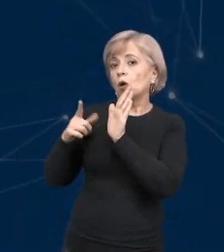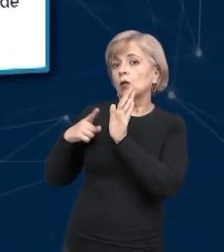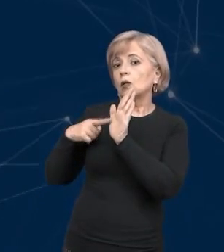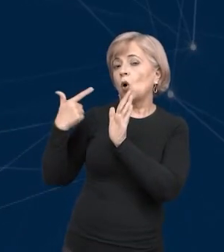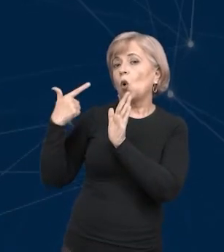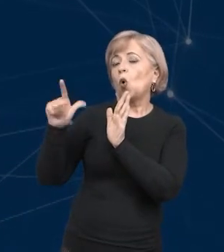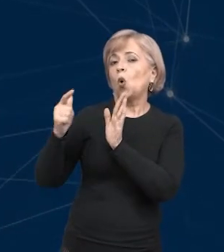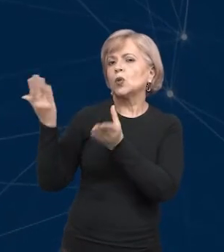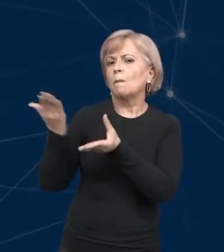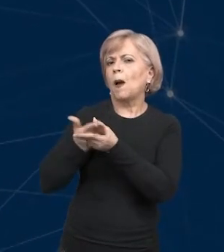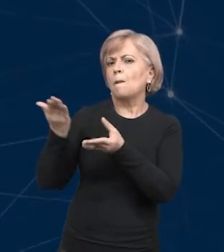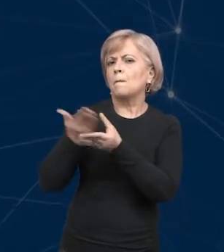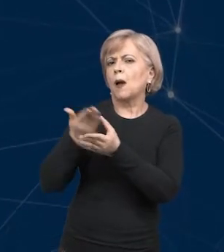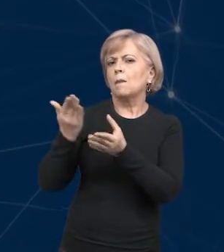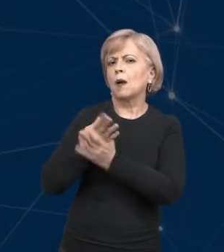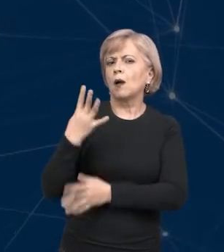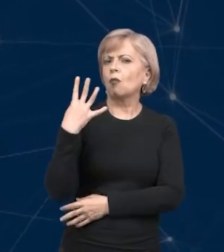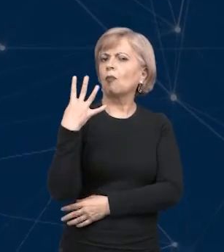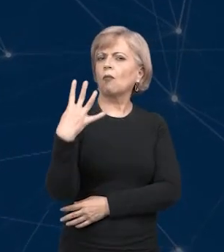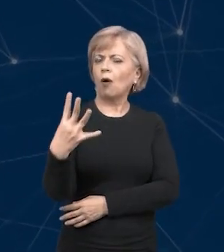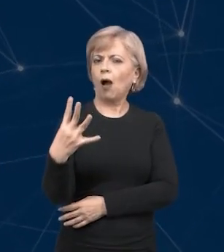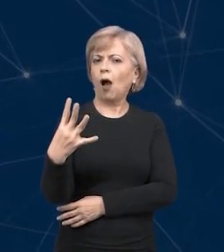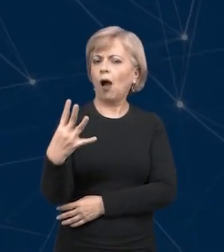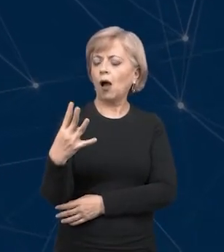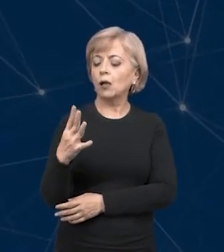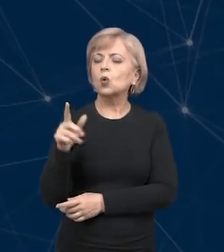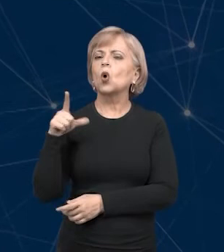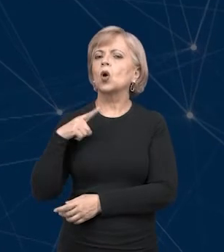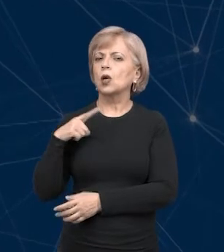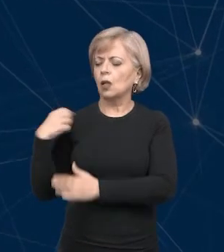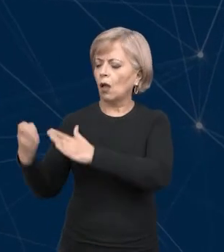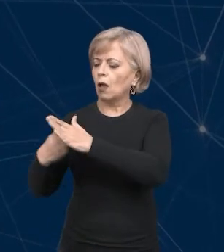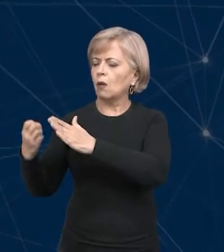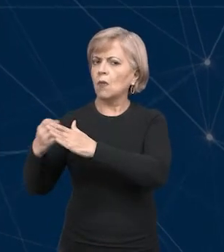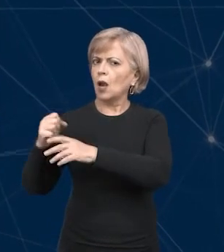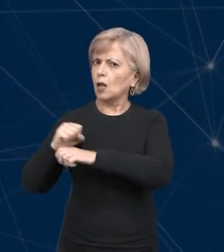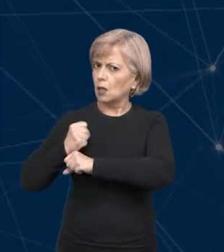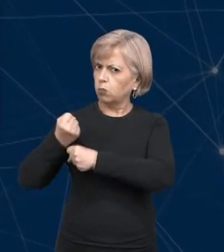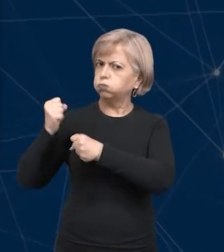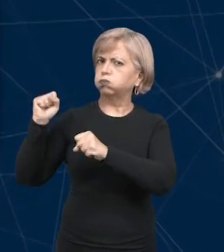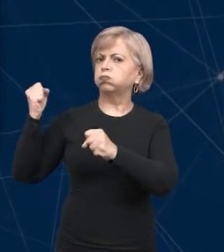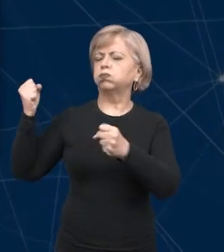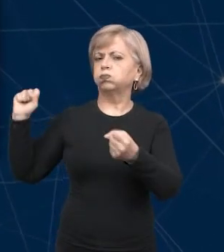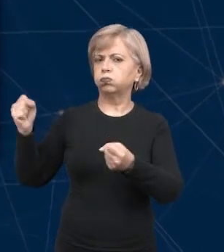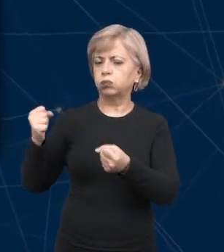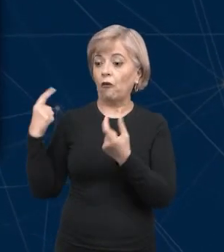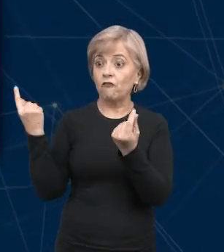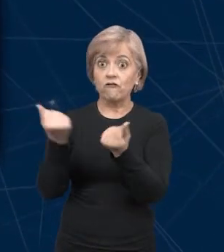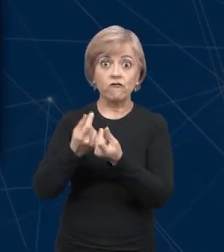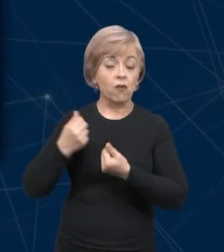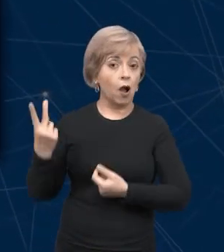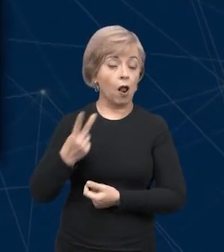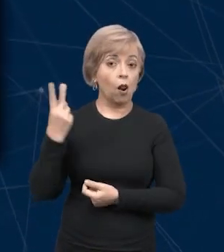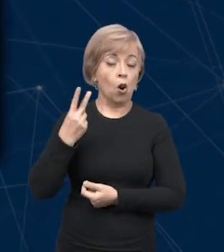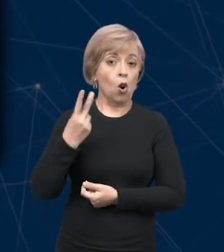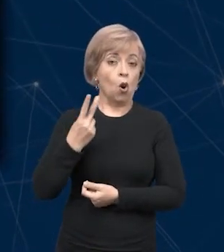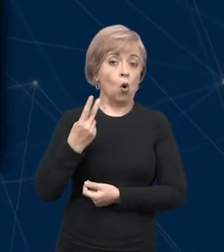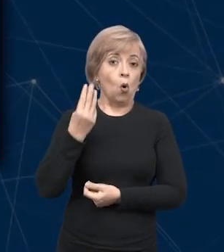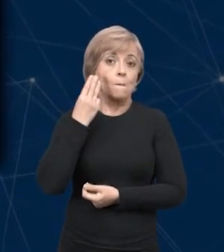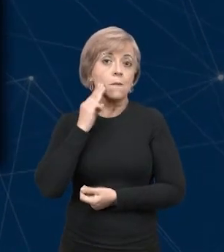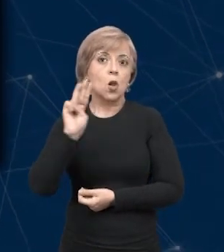outras 4 ações de improbidade envolvendo empresas de grande porte, envolvendo valores, cifras de centenas de milhões de reais,